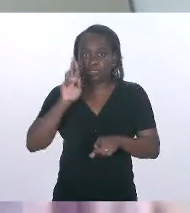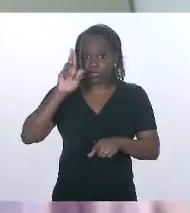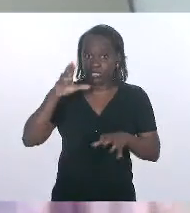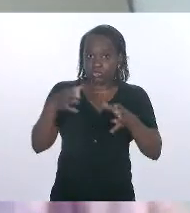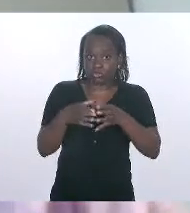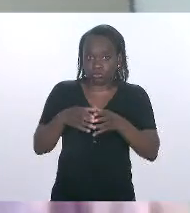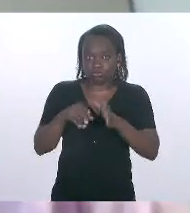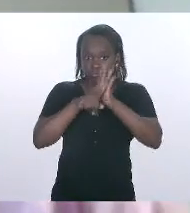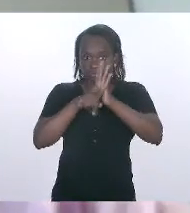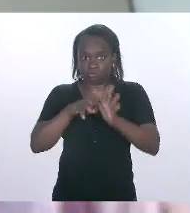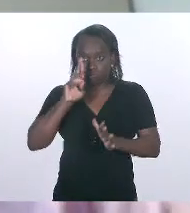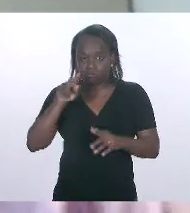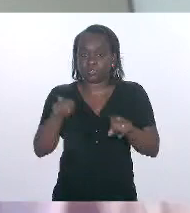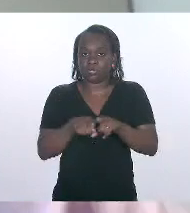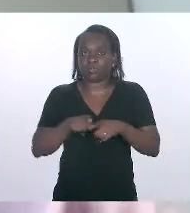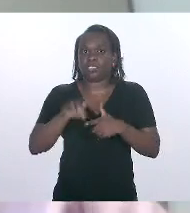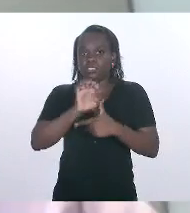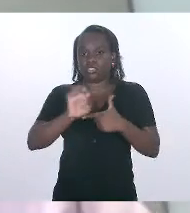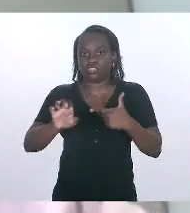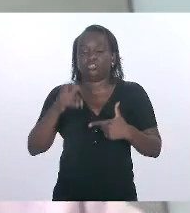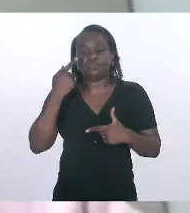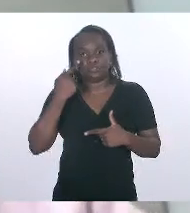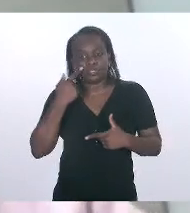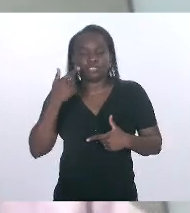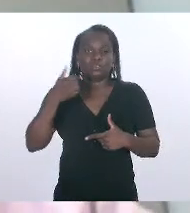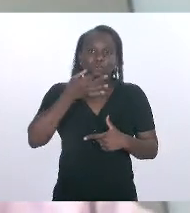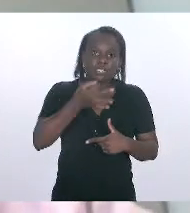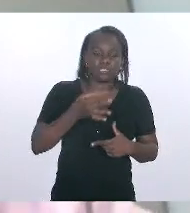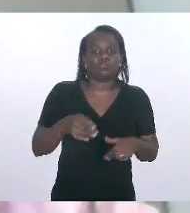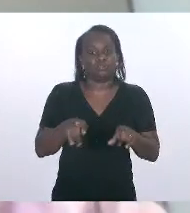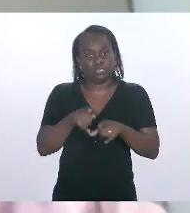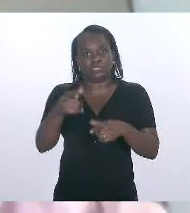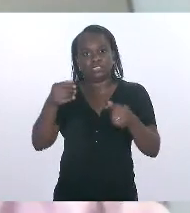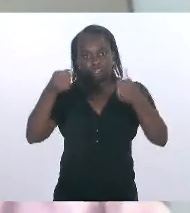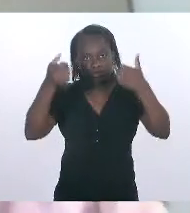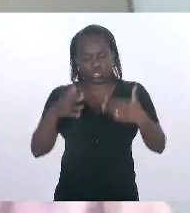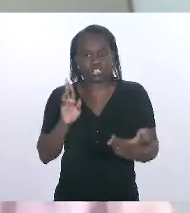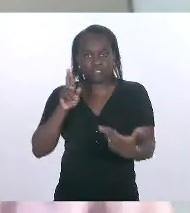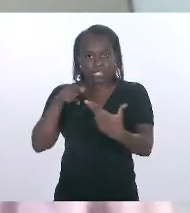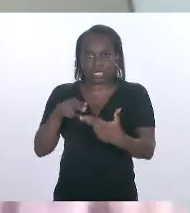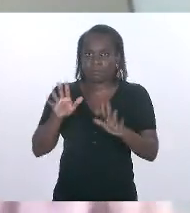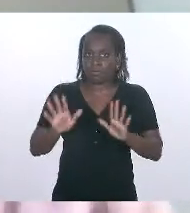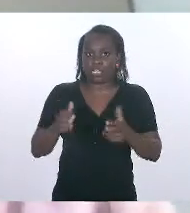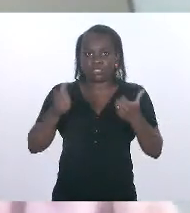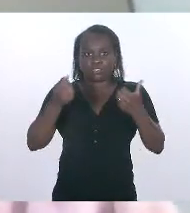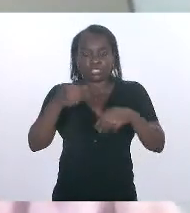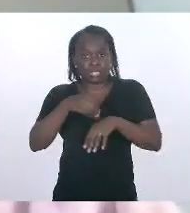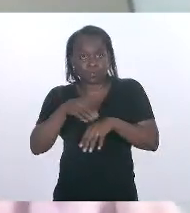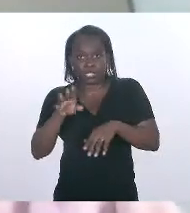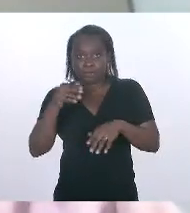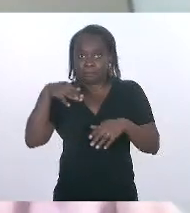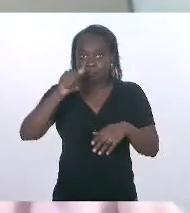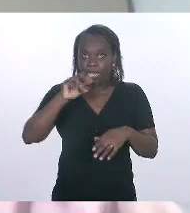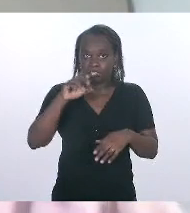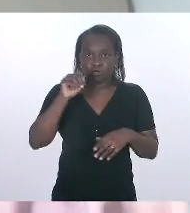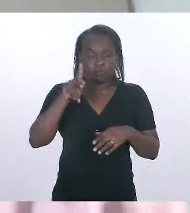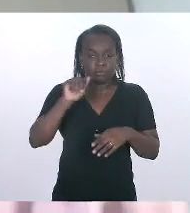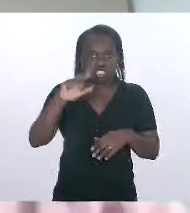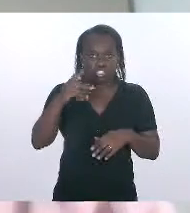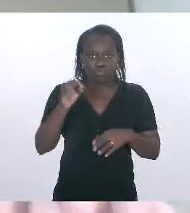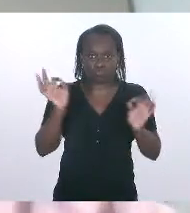também é importante ouvir o Poder Executivo. Vossa Excelência fez referência, mas como não tinha sido esse o encaminhamento do deputado Márcio Pacheco, eu queria